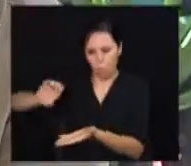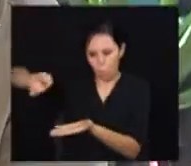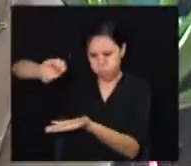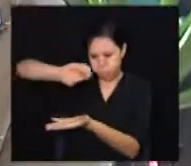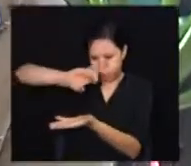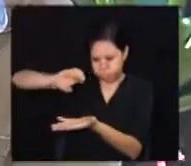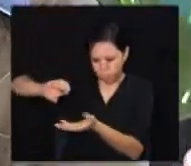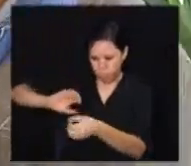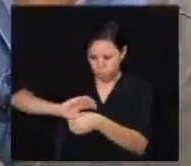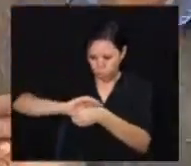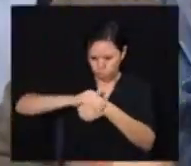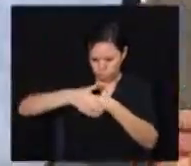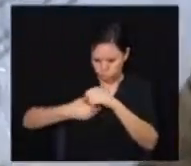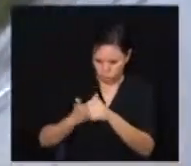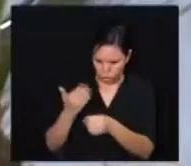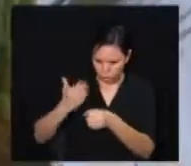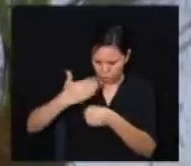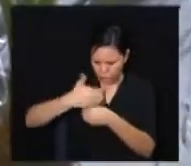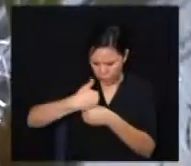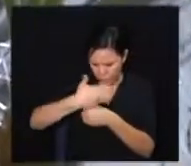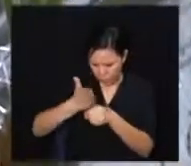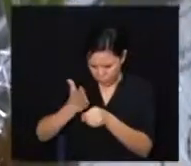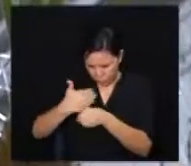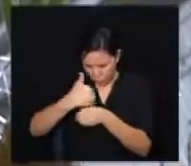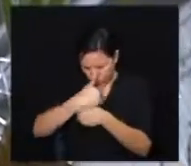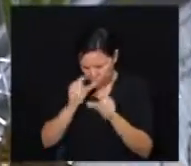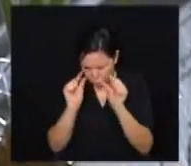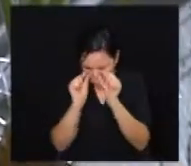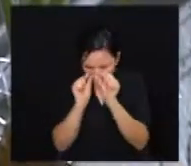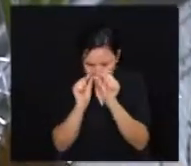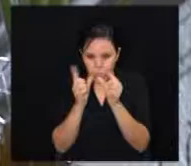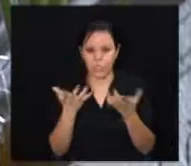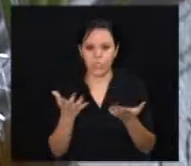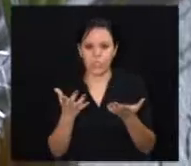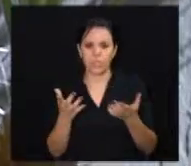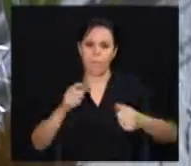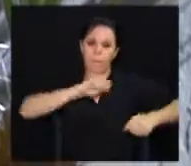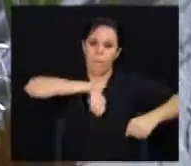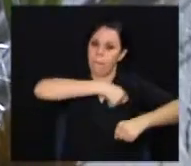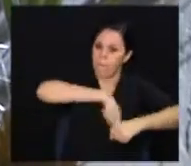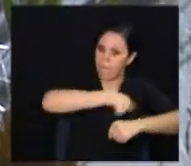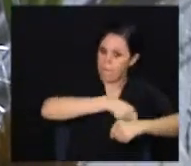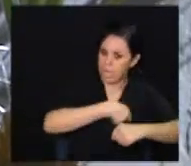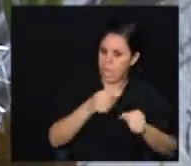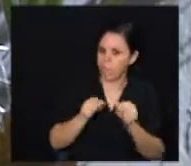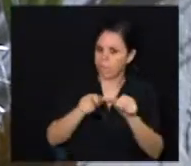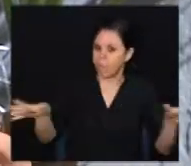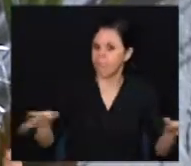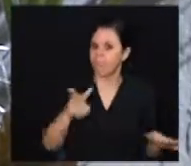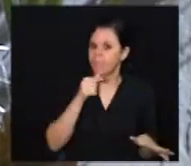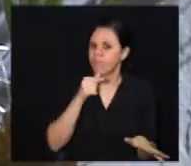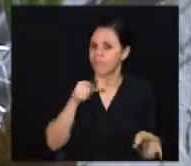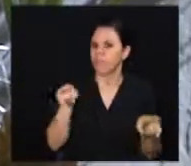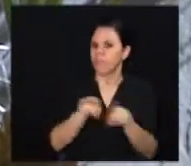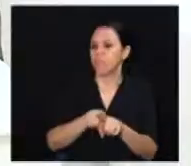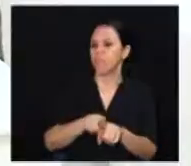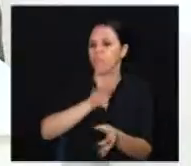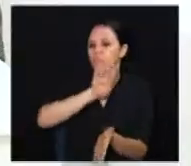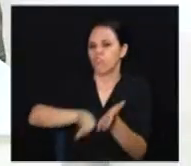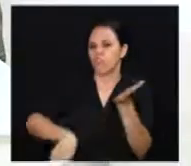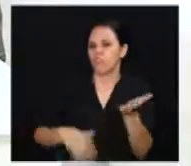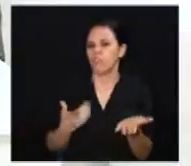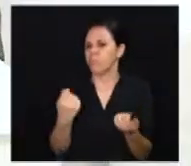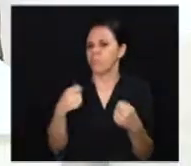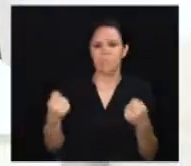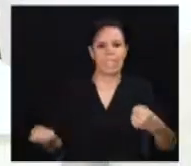pele do tomate, pica ele bem picadinho, panela, e deixa ele cozinhar até ele soltar a própria água dele. Ele cozinha na própria água dele, não precisa colocar